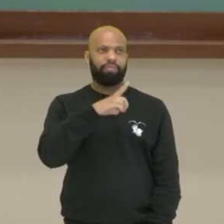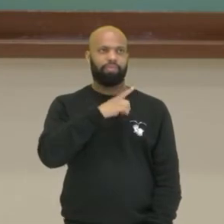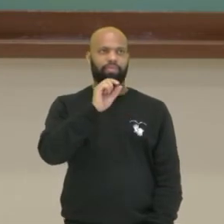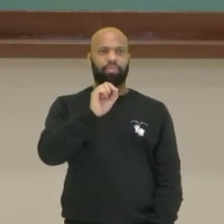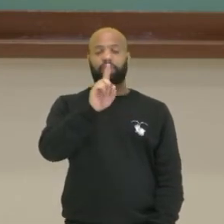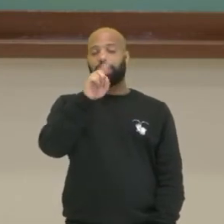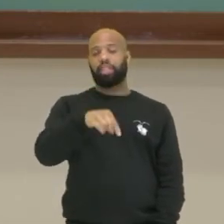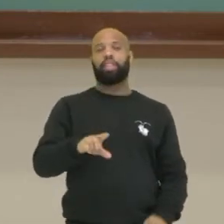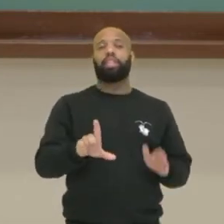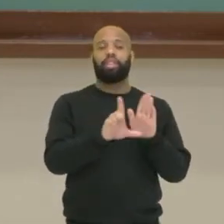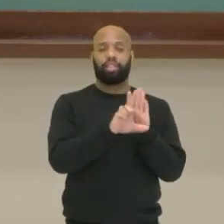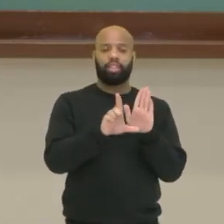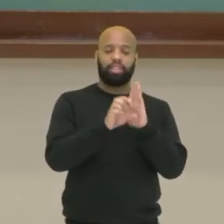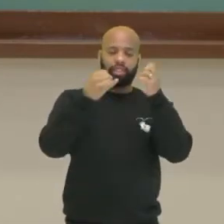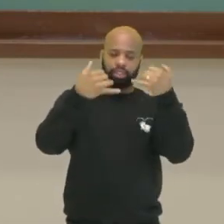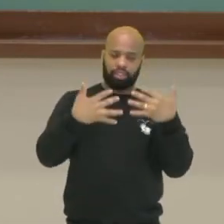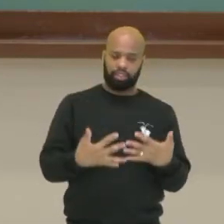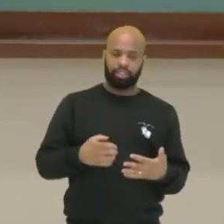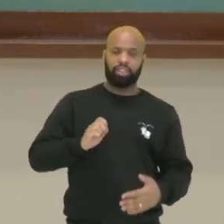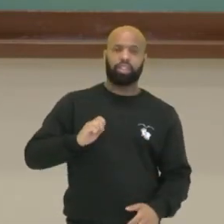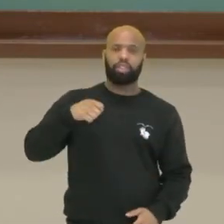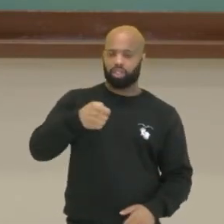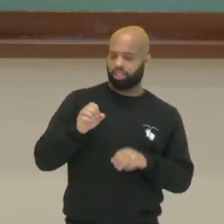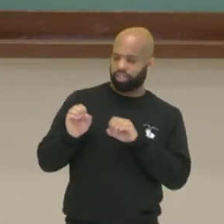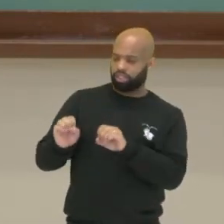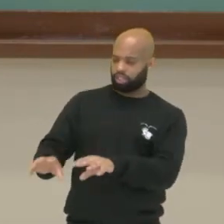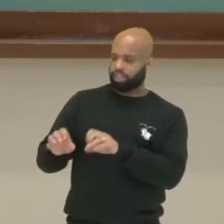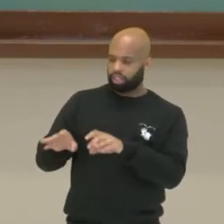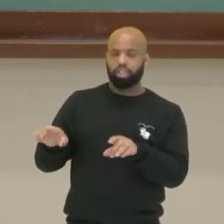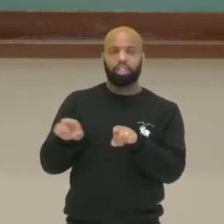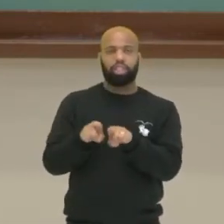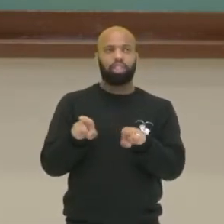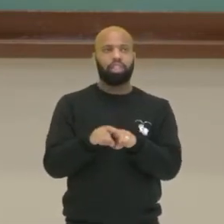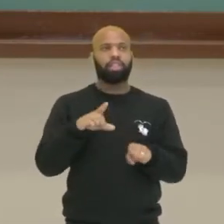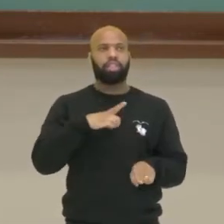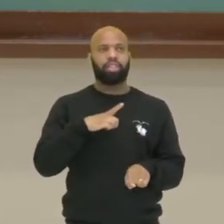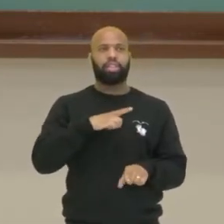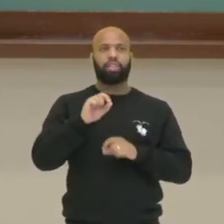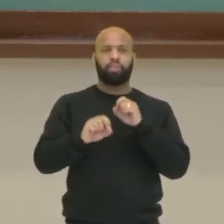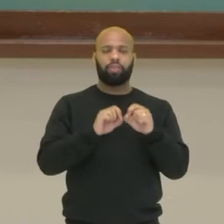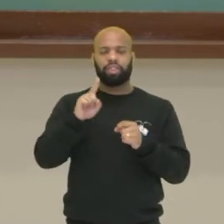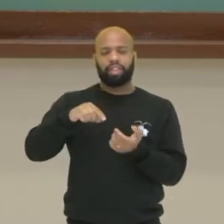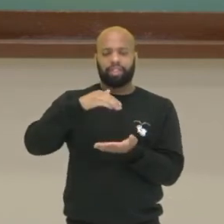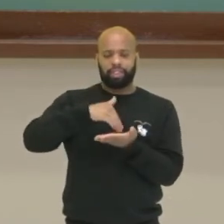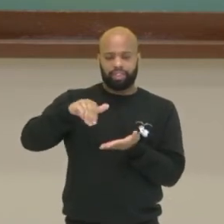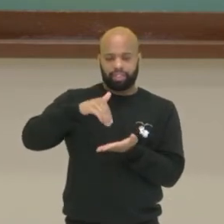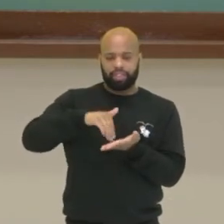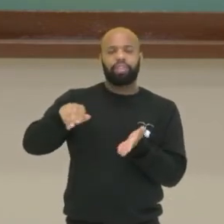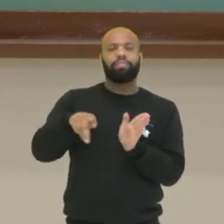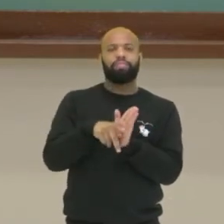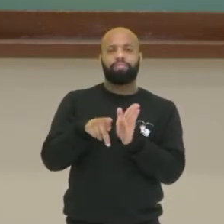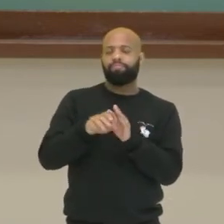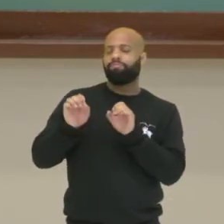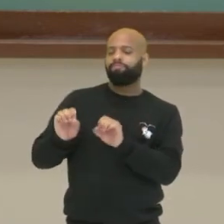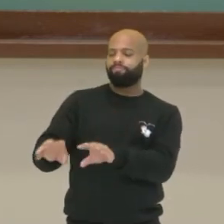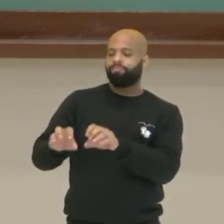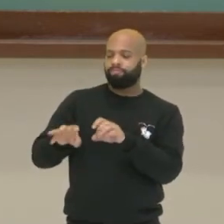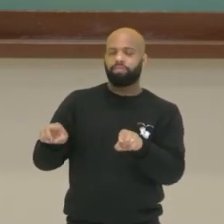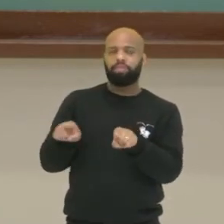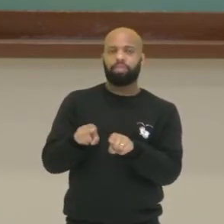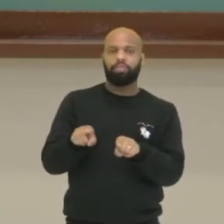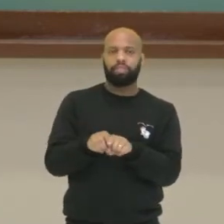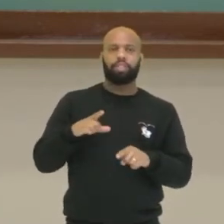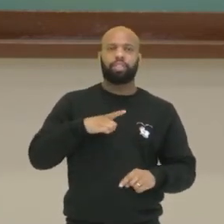leis que falam sobre educação e as secretarias estaduais, municipais de educação, ou Ministério da